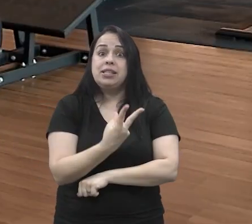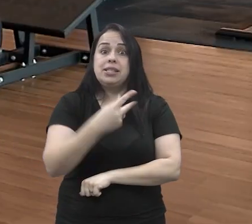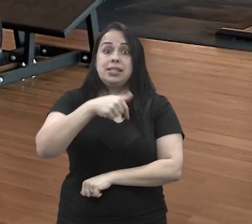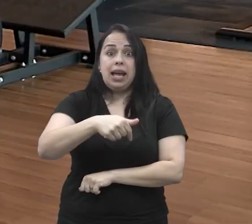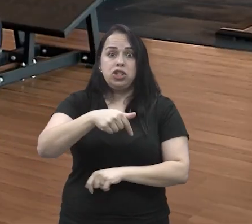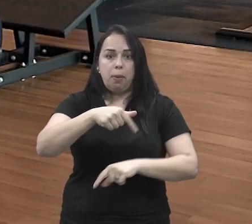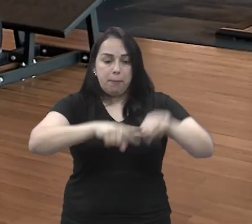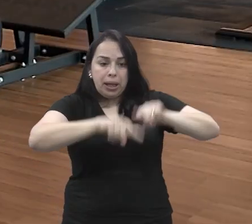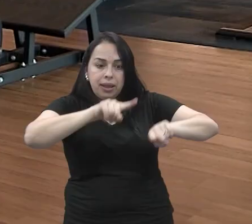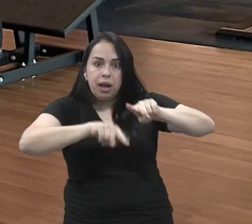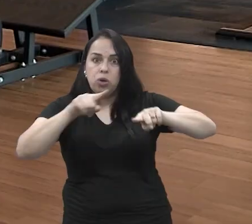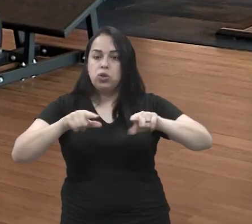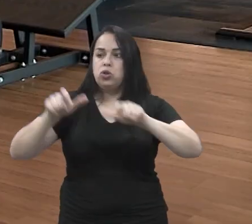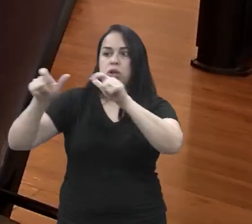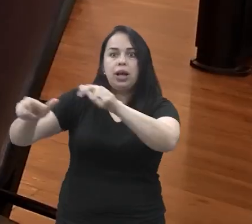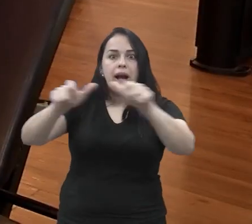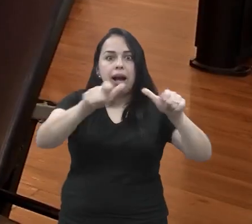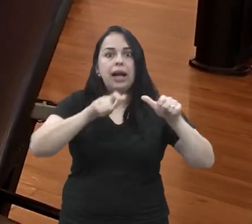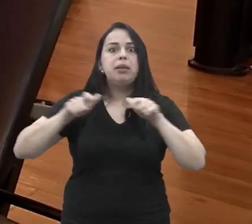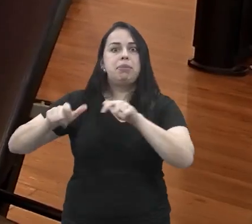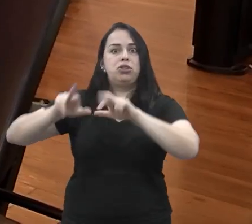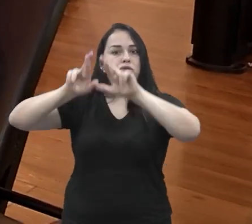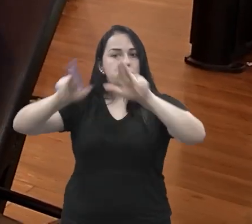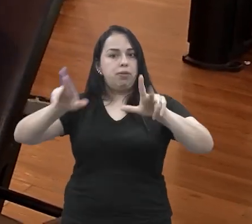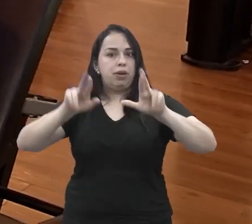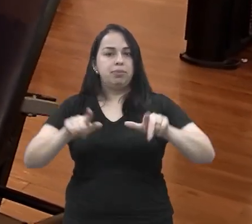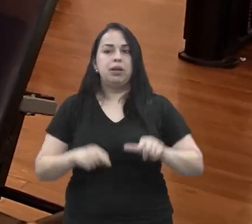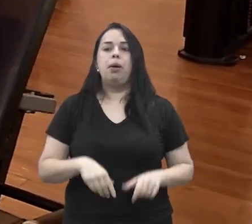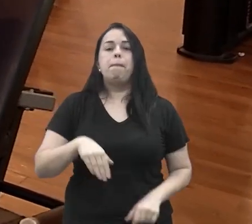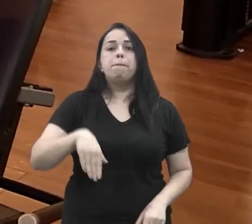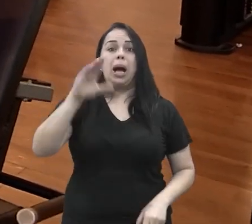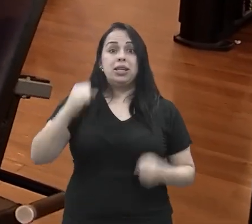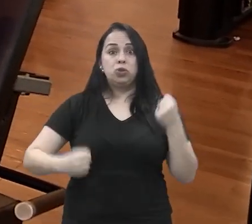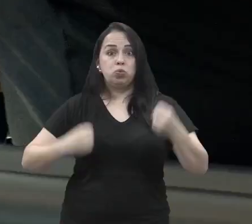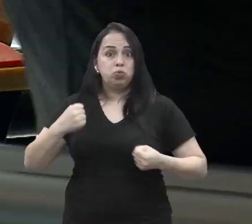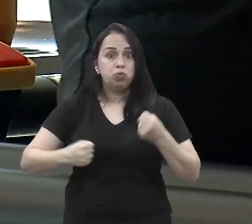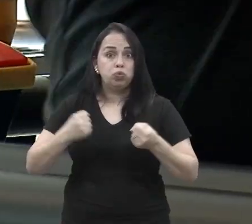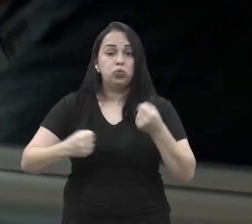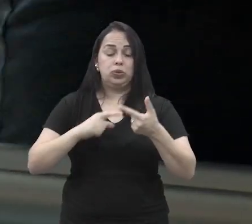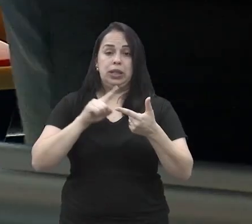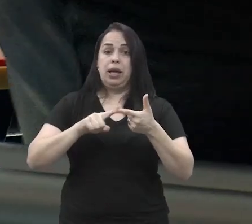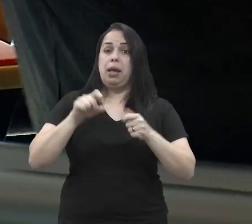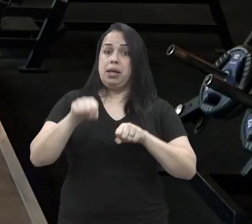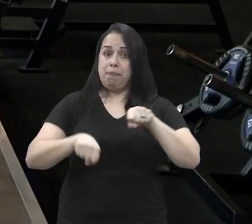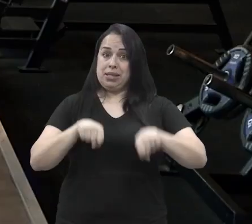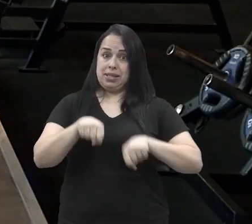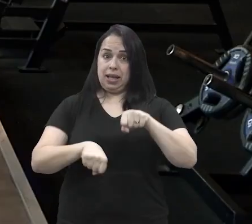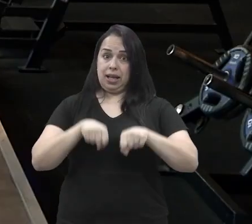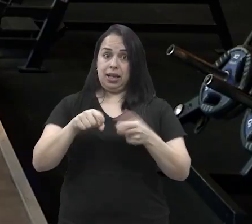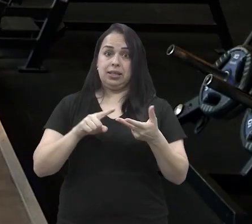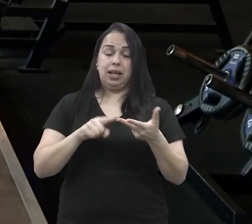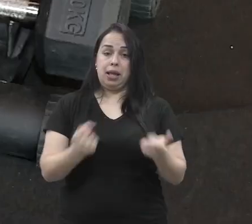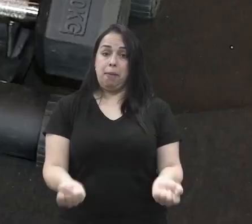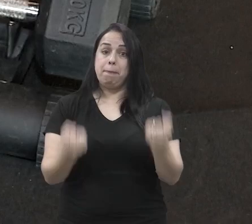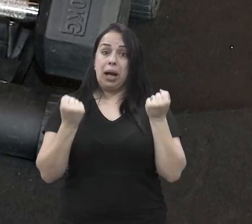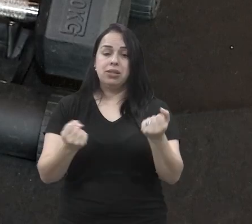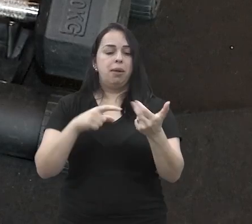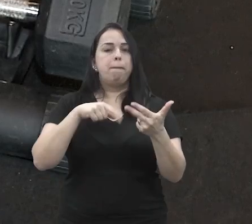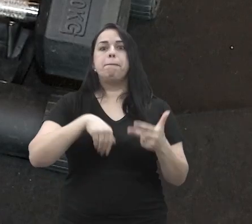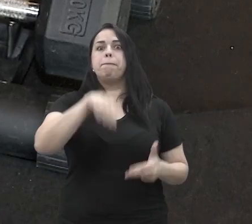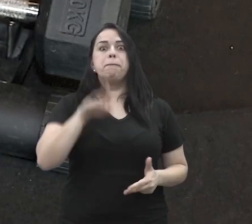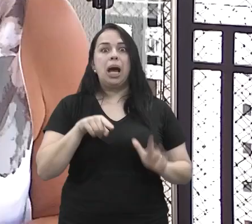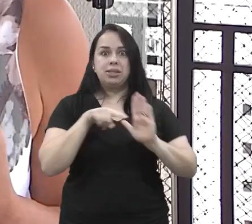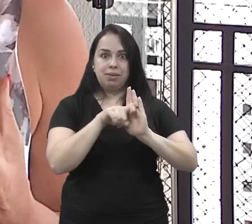de 3 academias diferentes. Os locais com mais micro-organismos são esteiras, bicicletas e